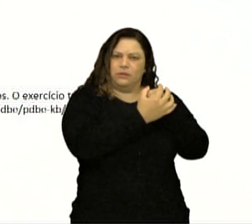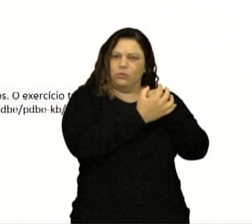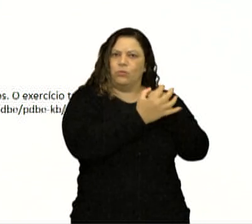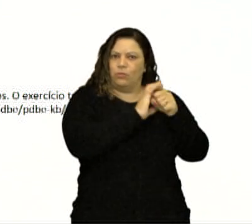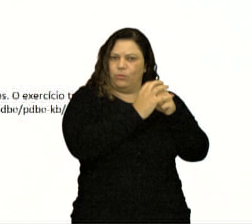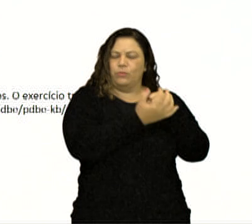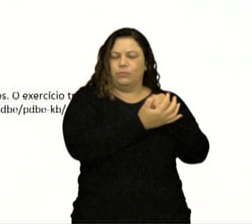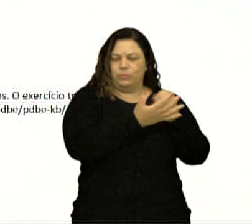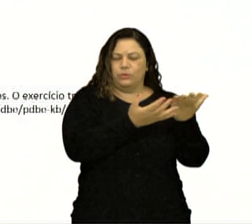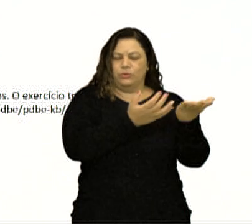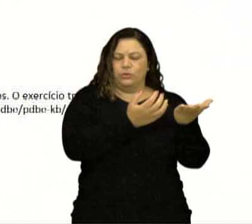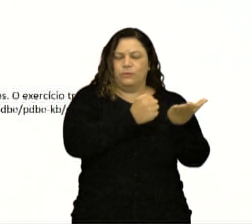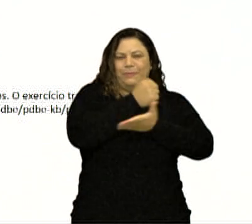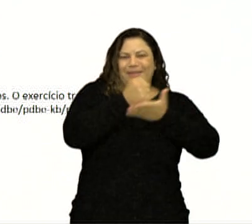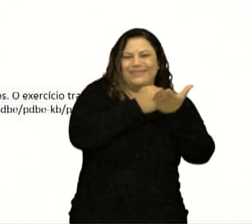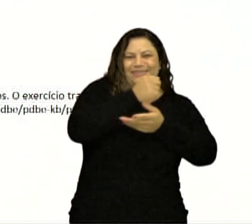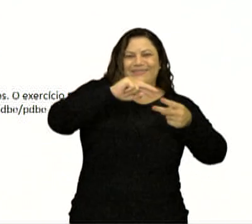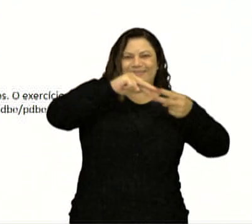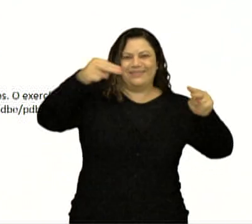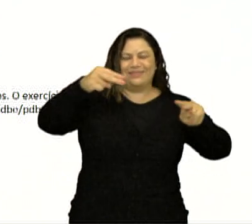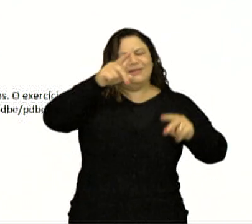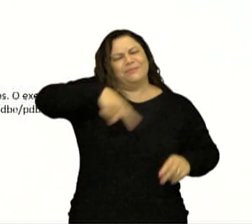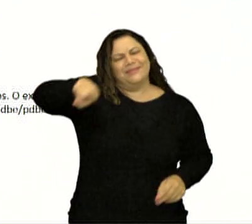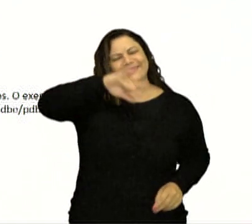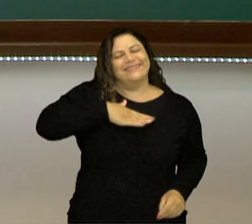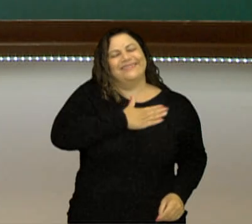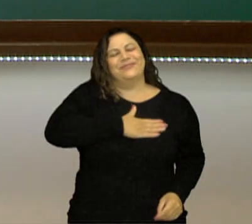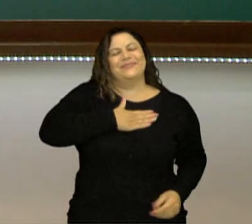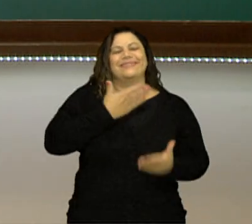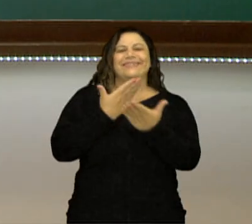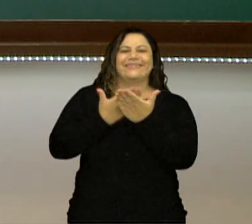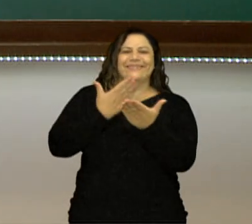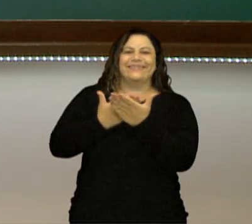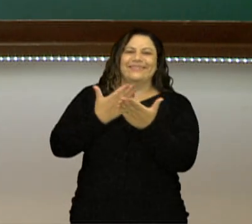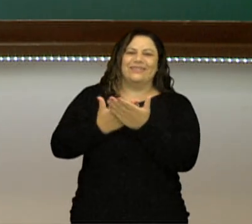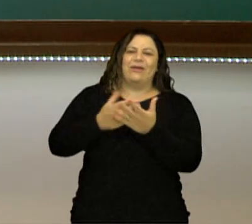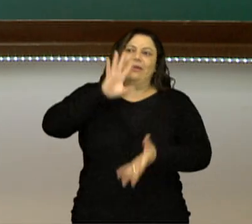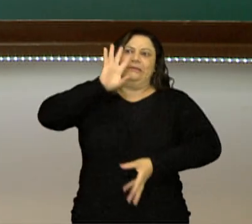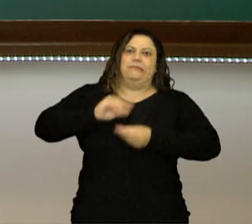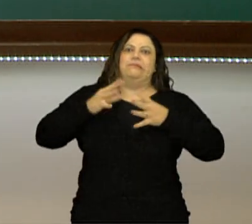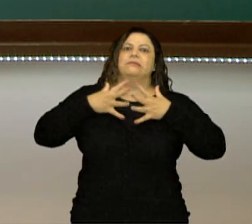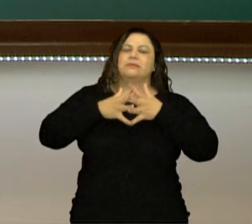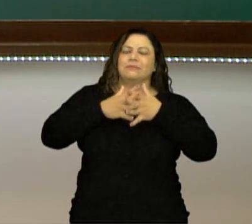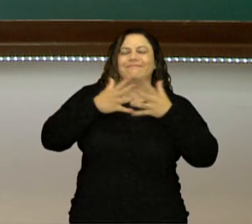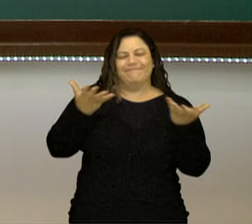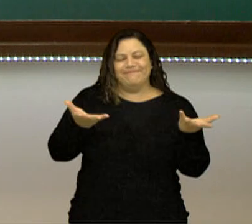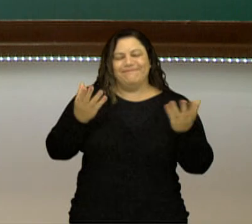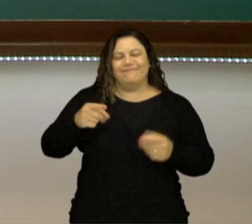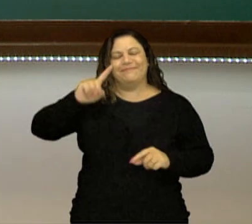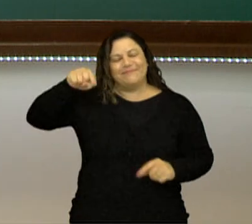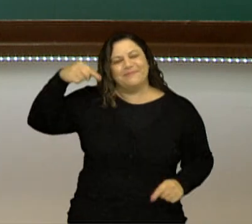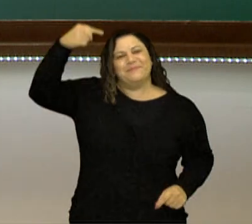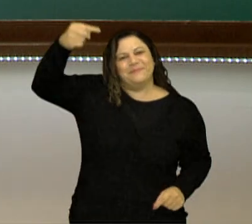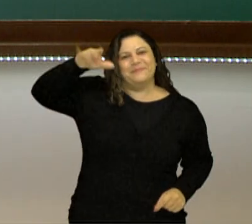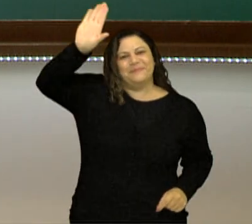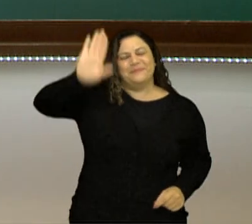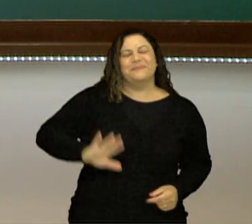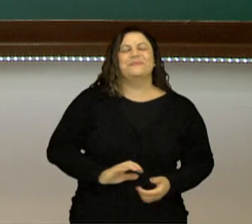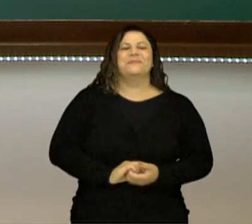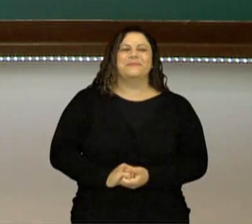material genético. Beleza? Gente, espero que vocês tenham gostado dessa aula um pouquinho complexa e até uma próxima. Valeu!